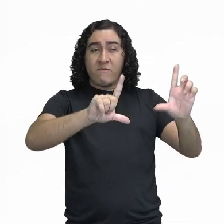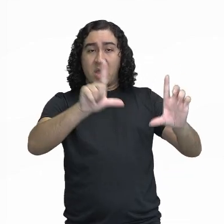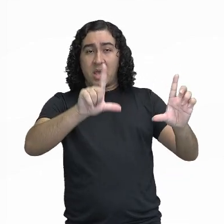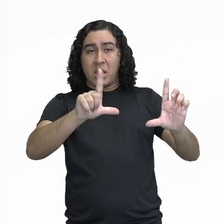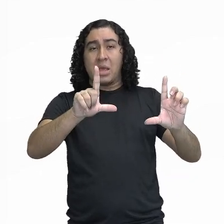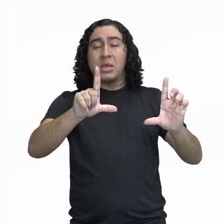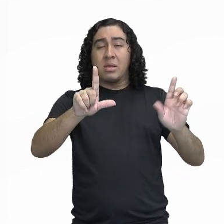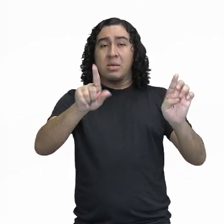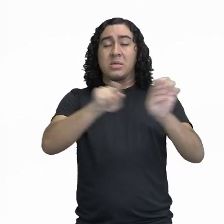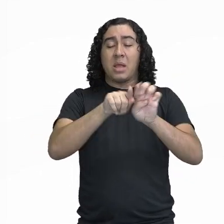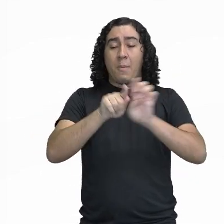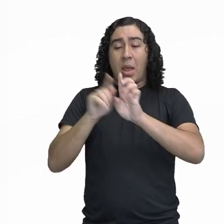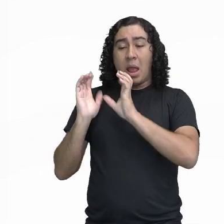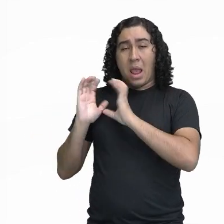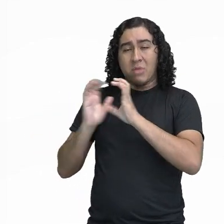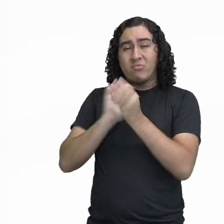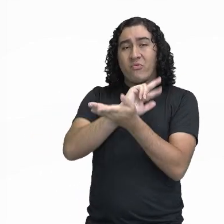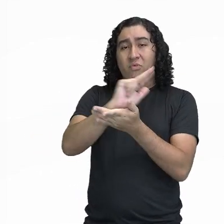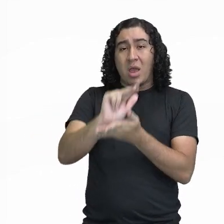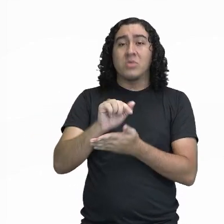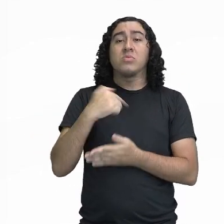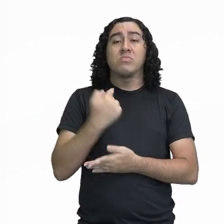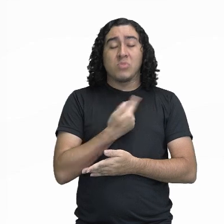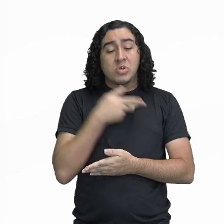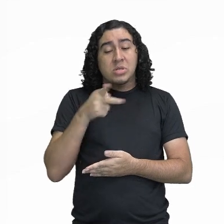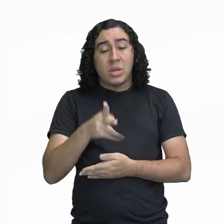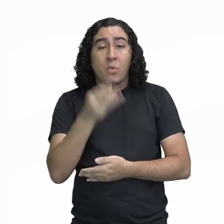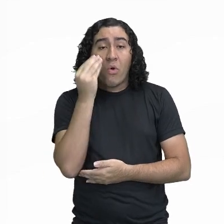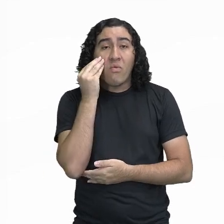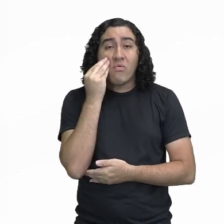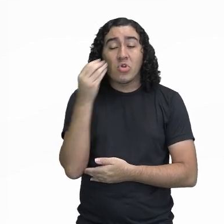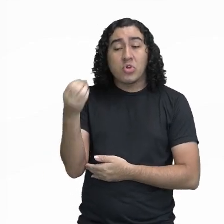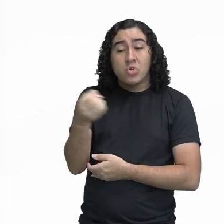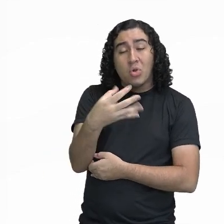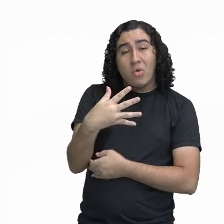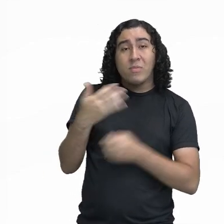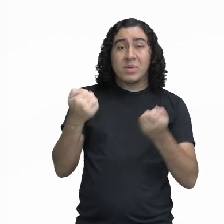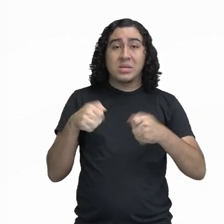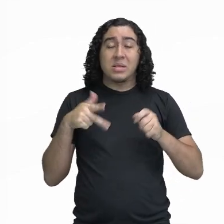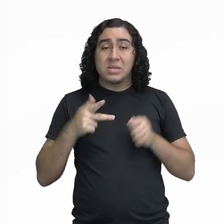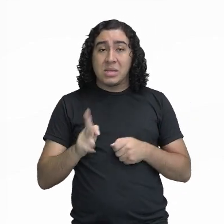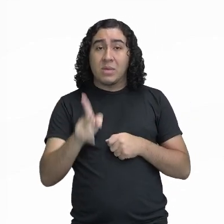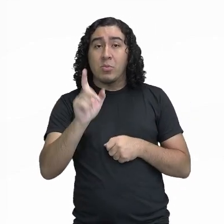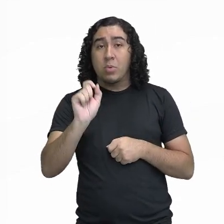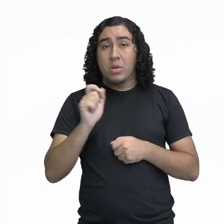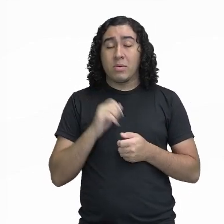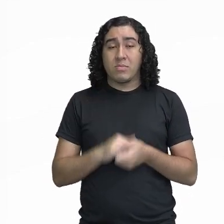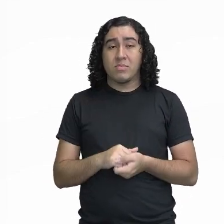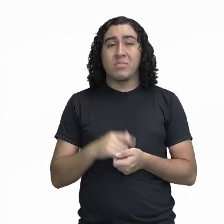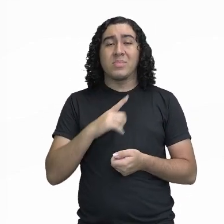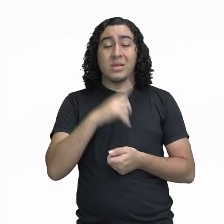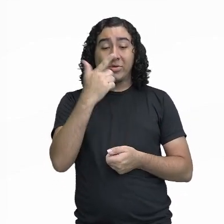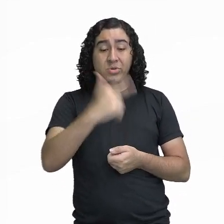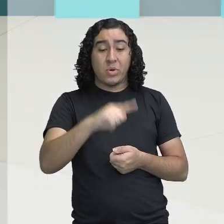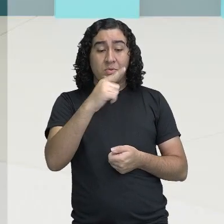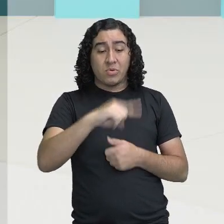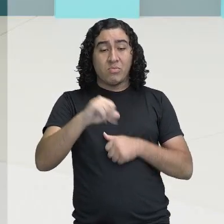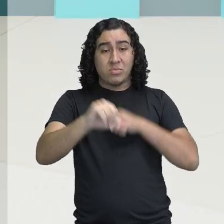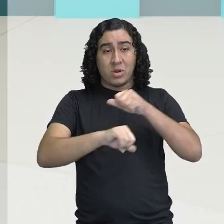construindo e desconstruindo a todo momento. Precisamos estar sempre nos